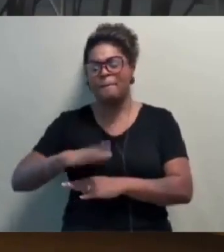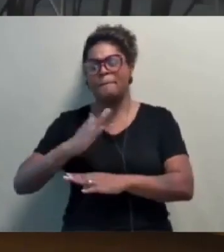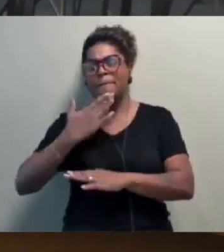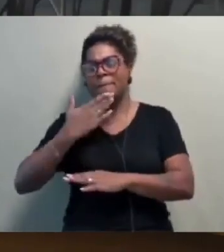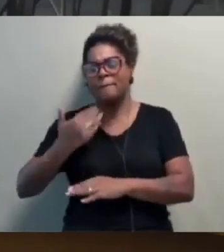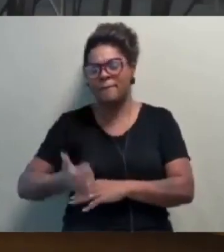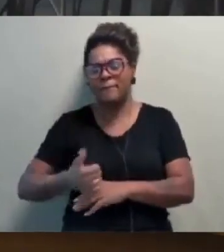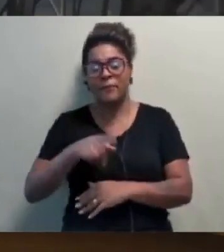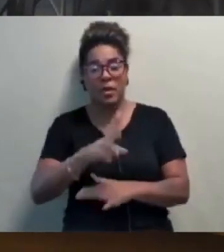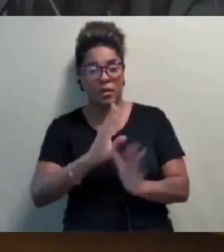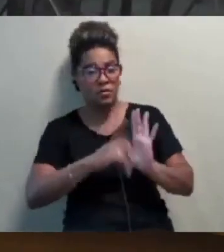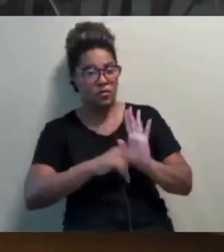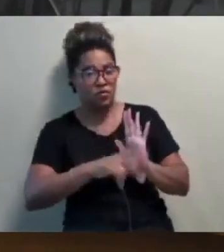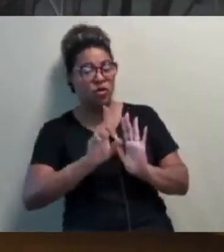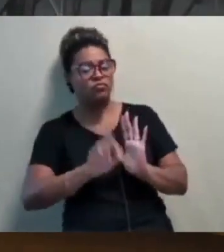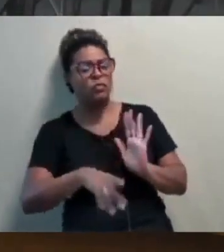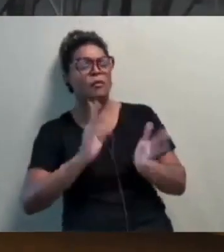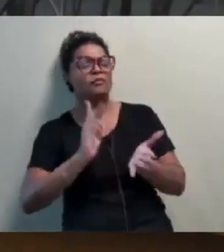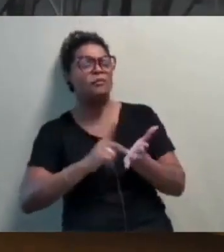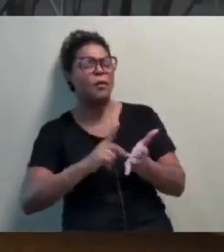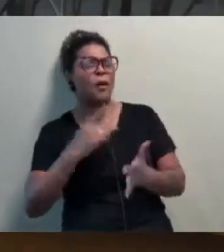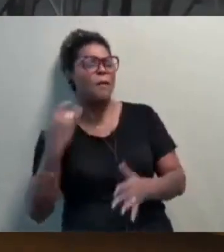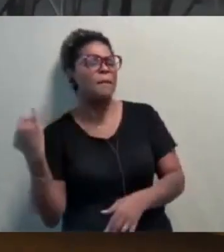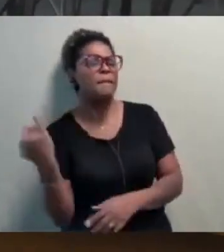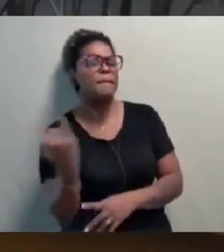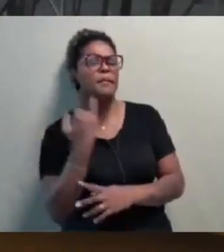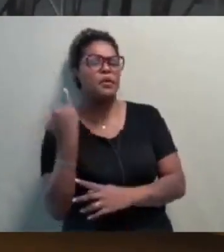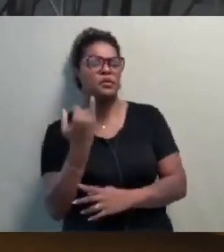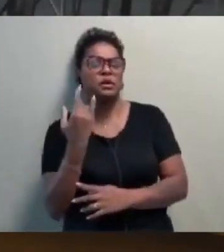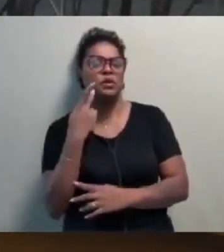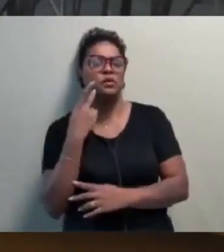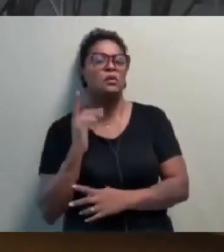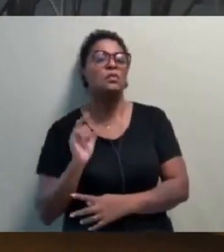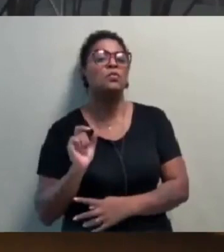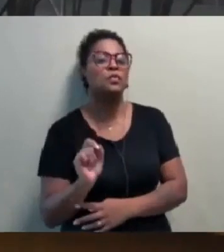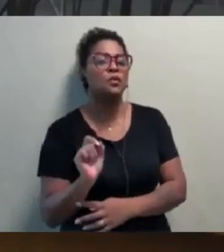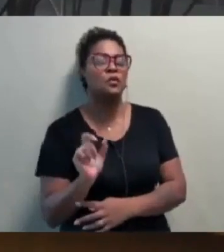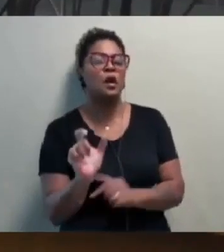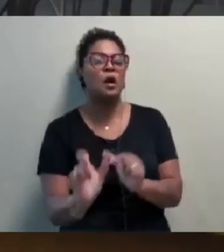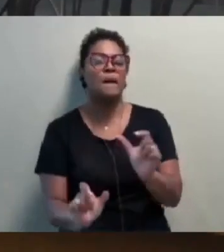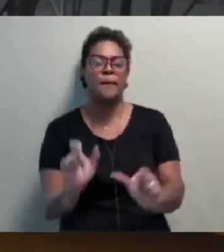projeto super importante para que as pessoas possam